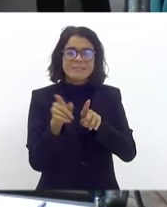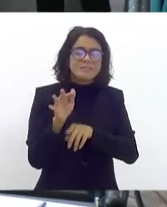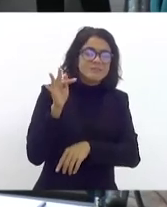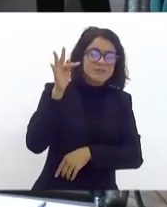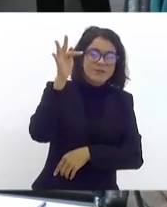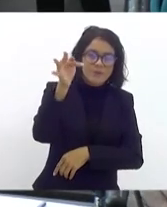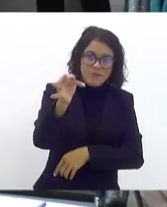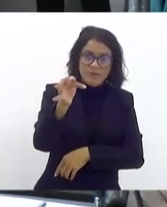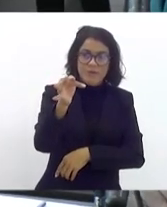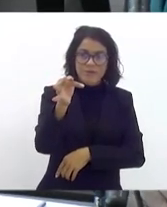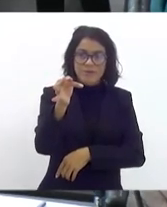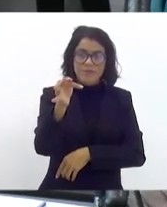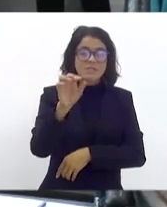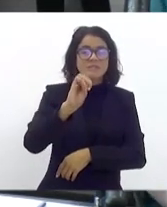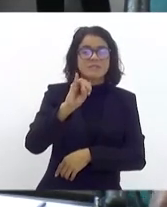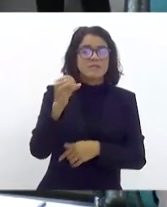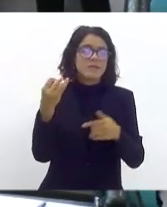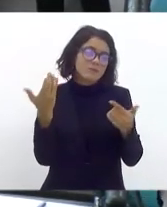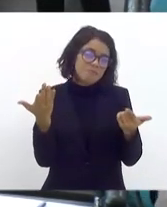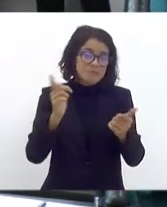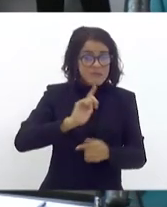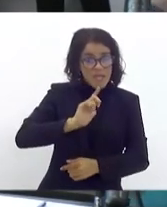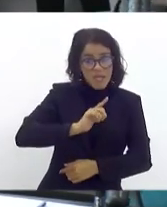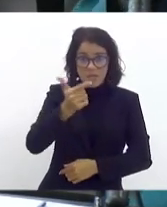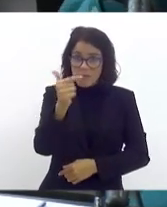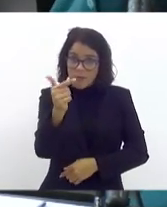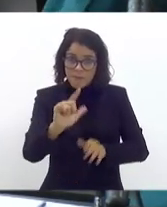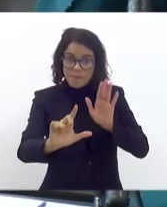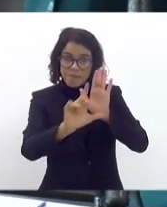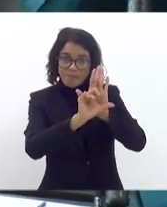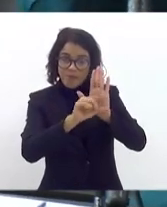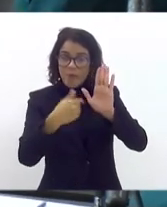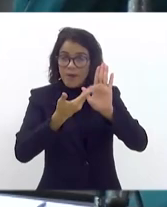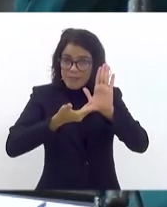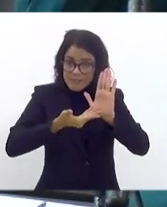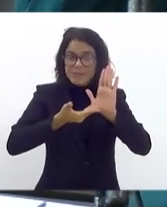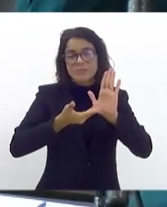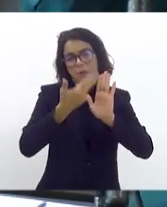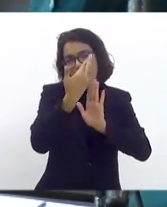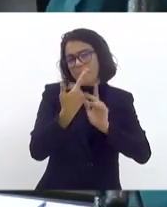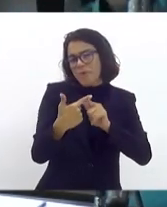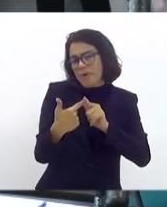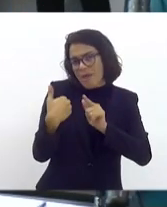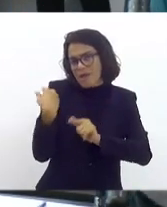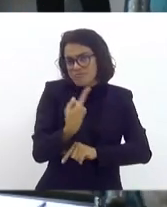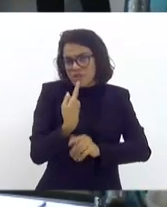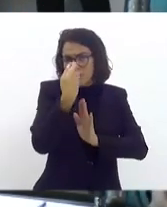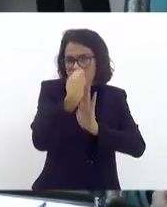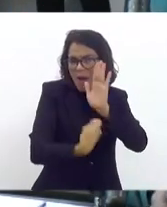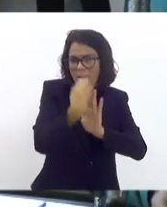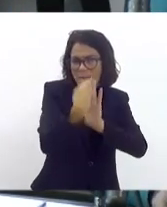futuramente, se não há uma legislação, a gente, claro, os relatórios que serão produzidos aqui pelo